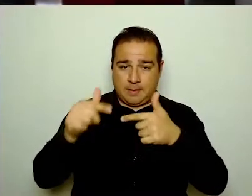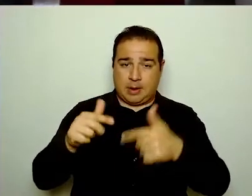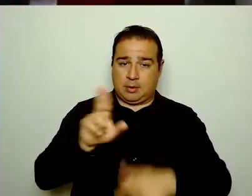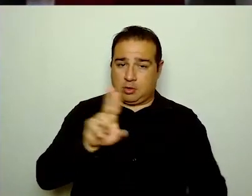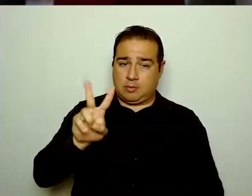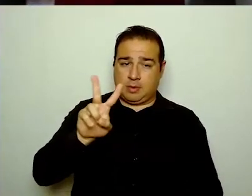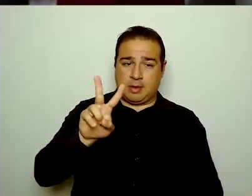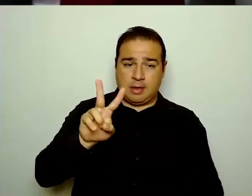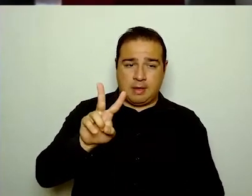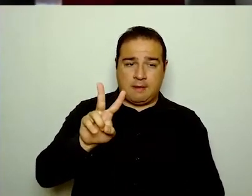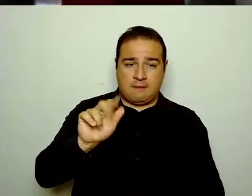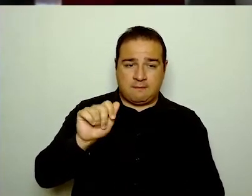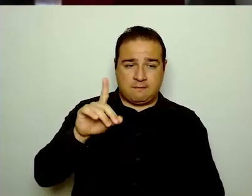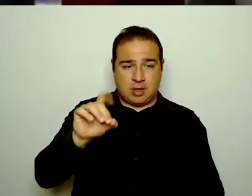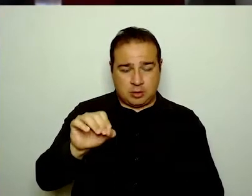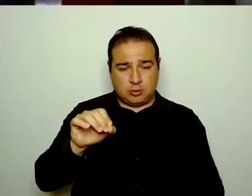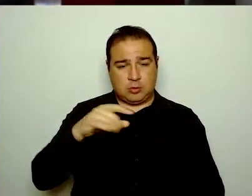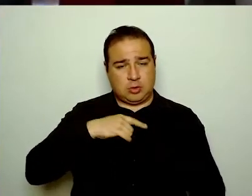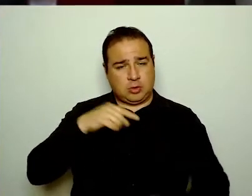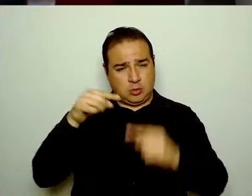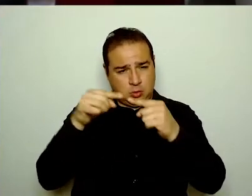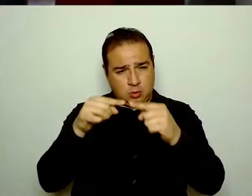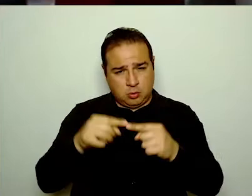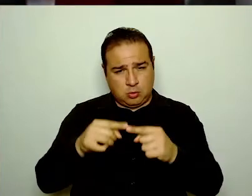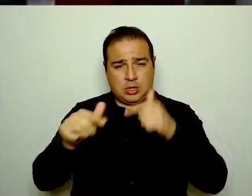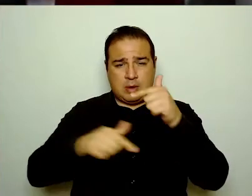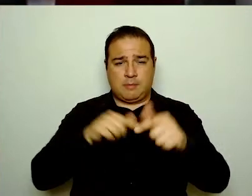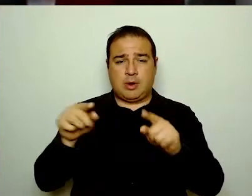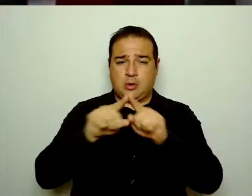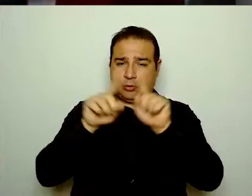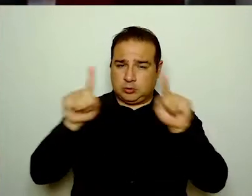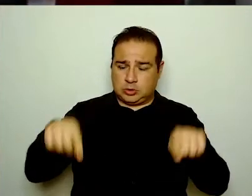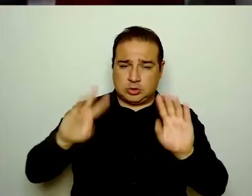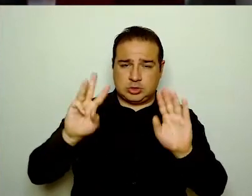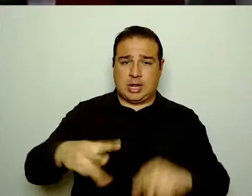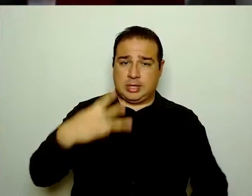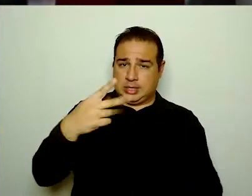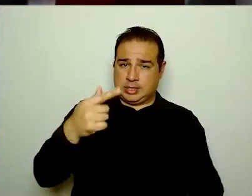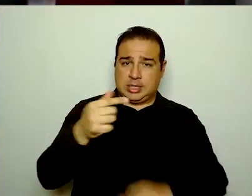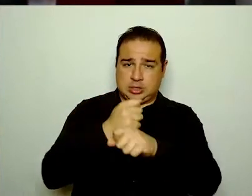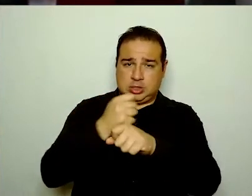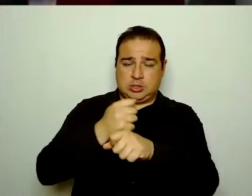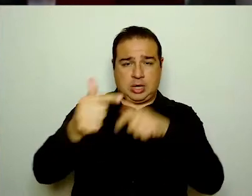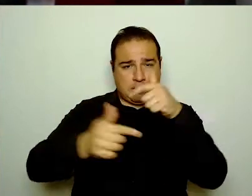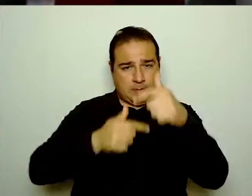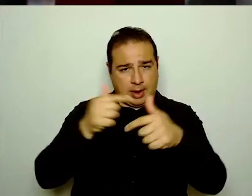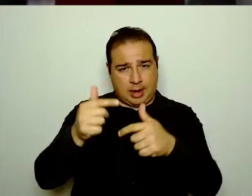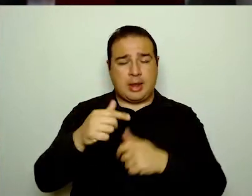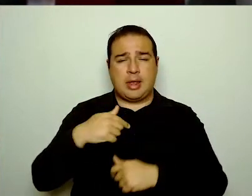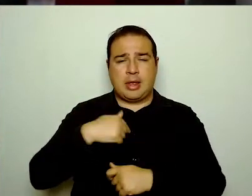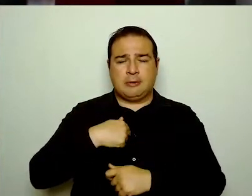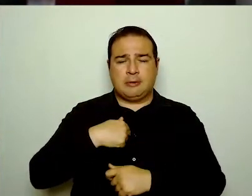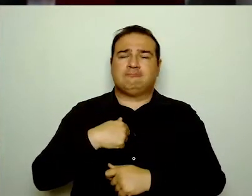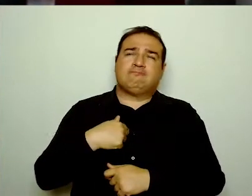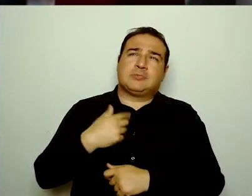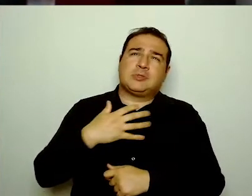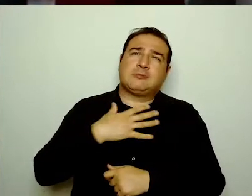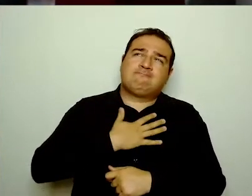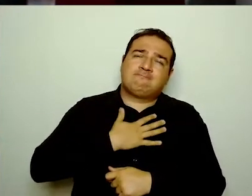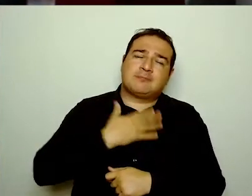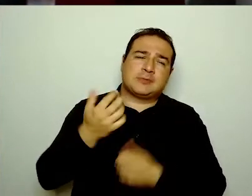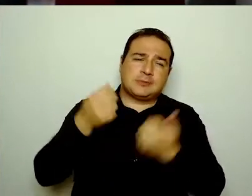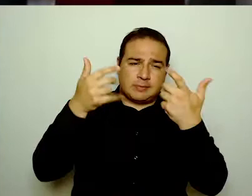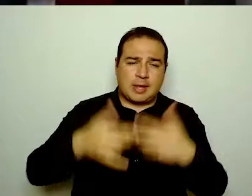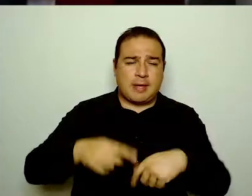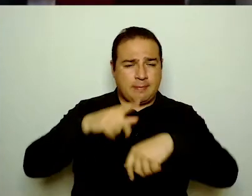Eu sou Vando Matias Gadelha, servidor do TRE, concursado há 37 anos. E gostaria